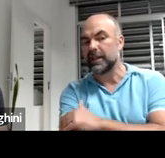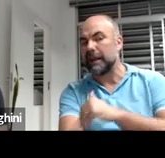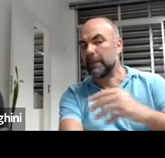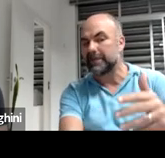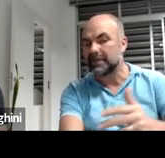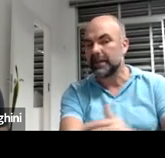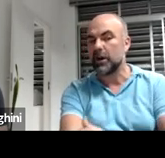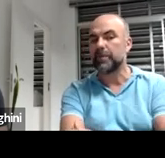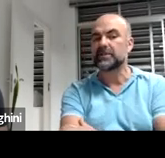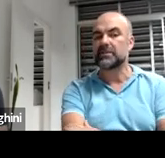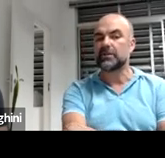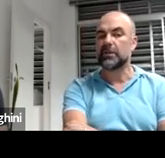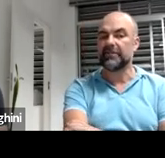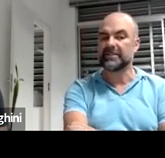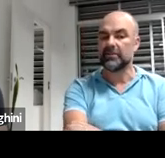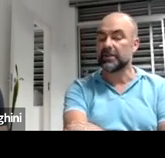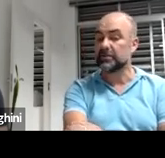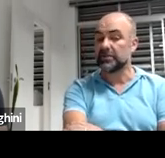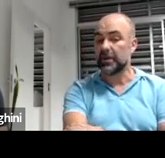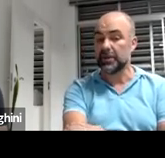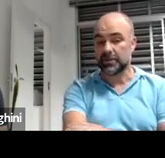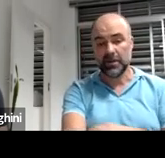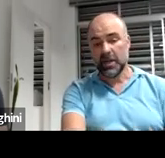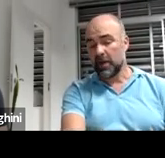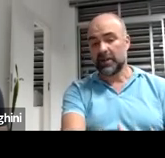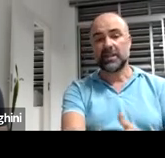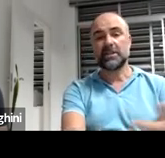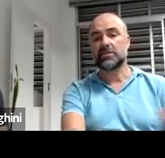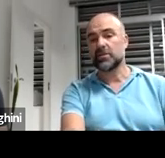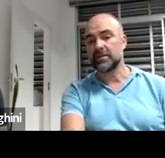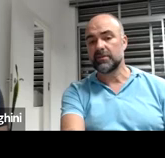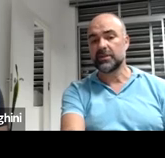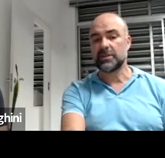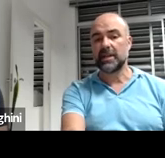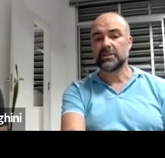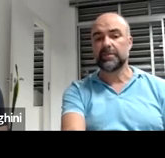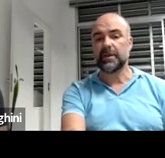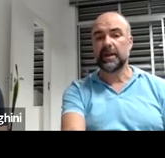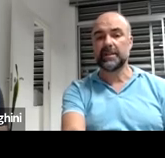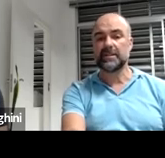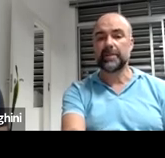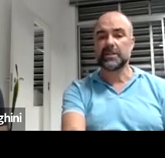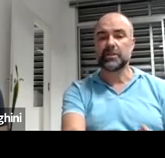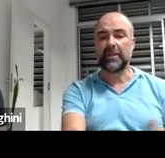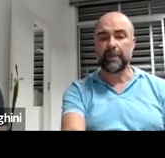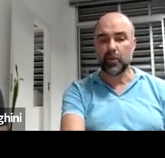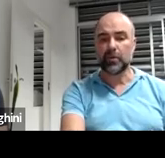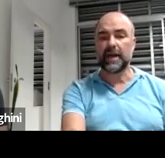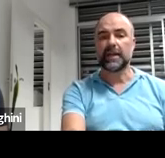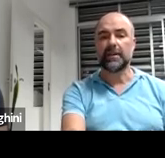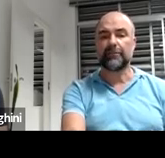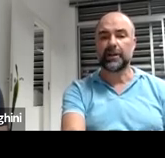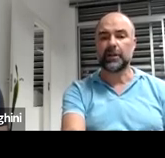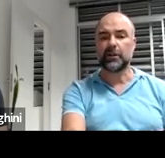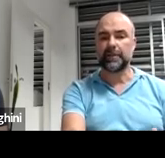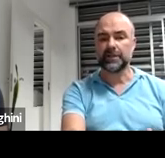uma janela para acelerar o processo de inovação e reduzir o risco, eu acho que isso que são as grandes empresas vêm procurar